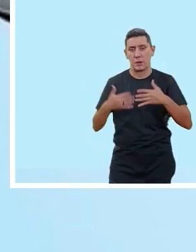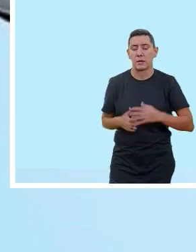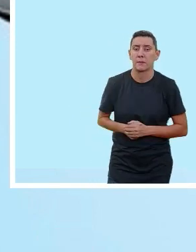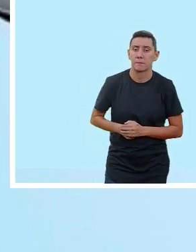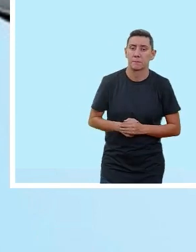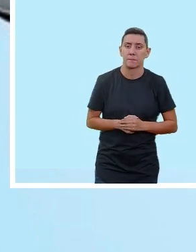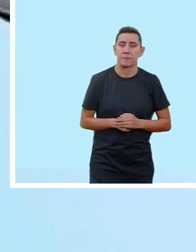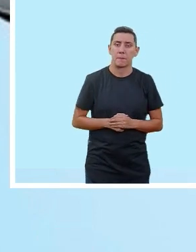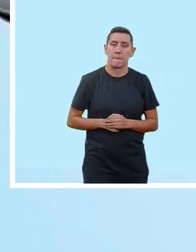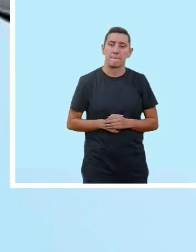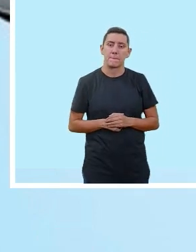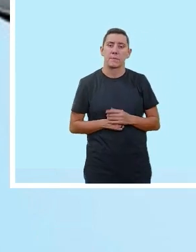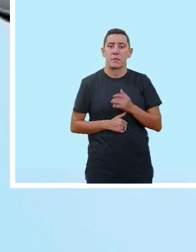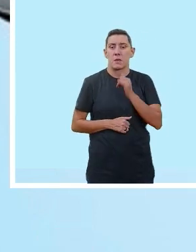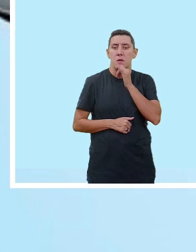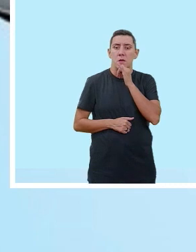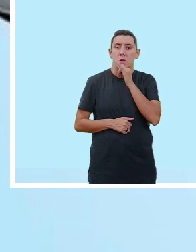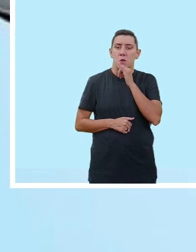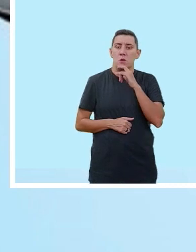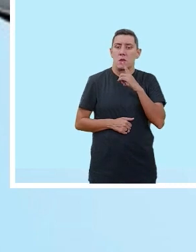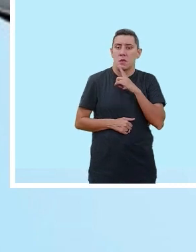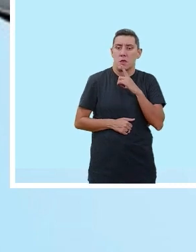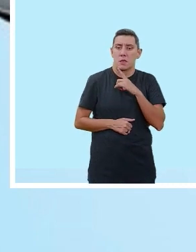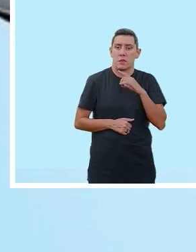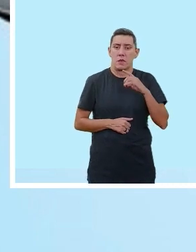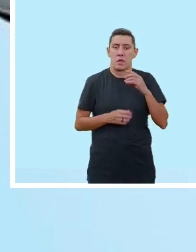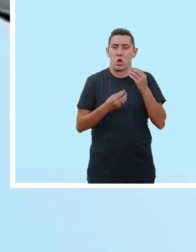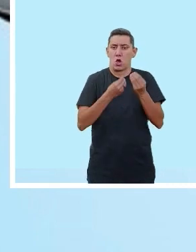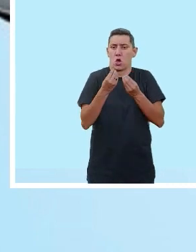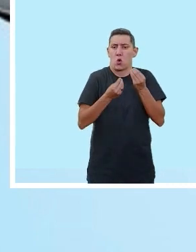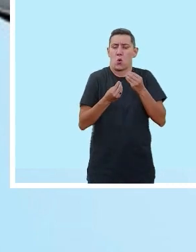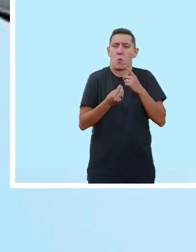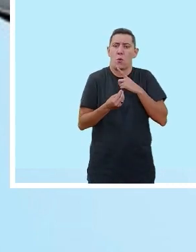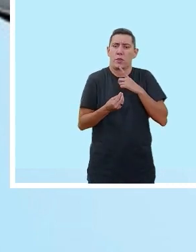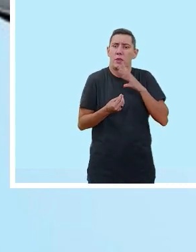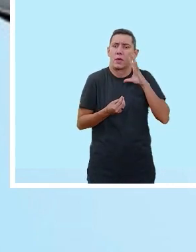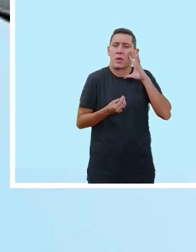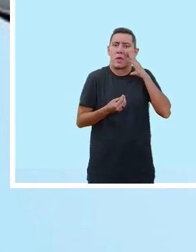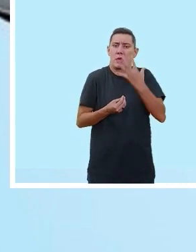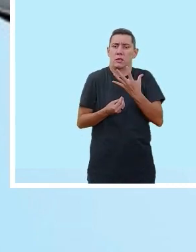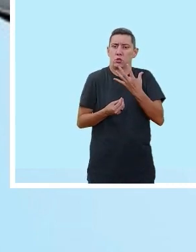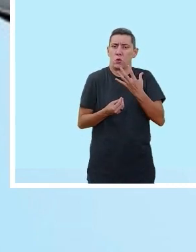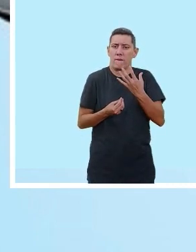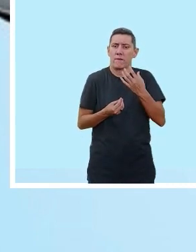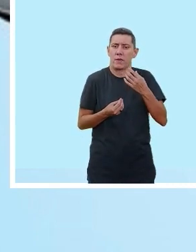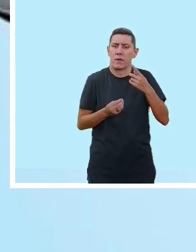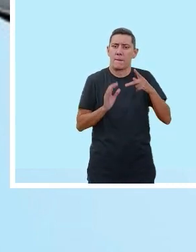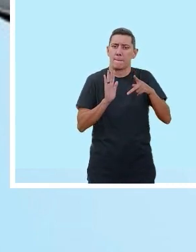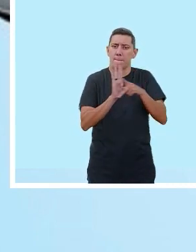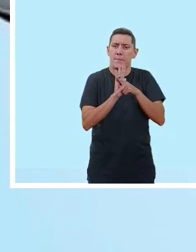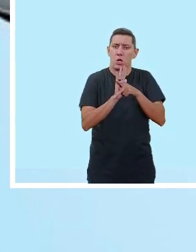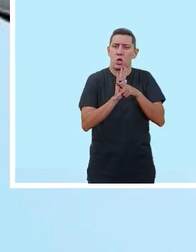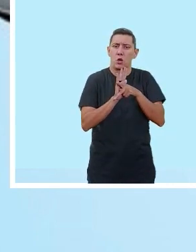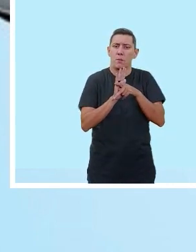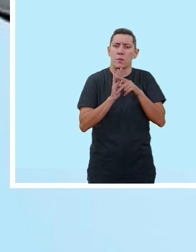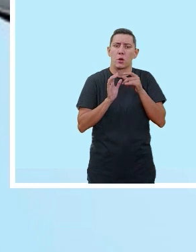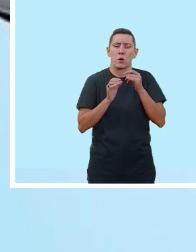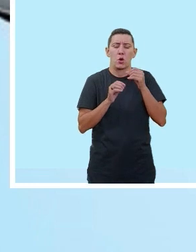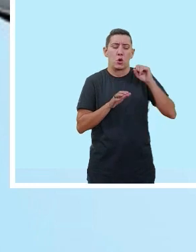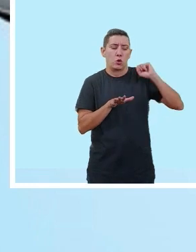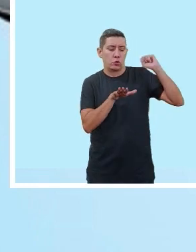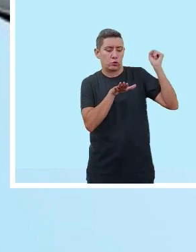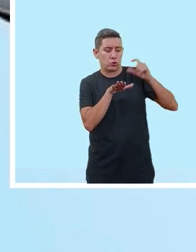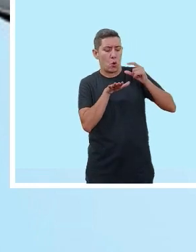planta fotovoltaica, né? Então, a Huawei tem uma série de soluções para geração de energia solar,